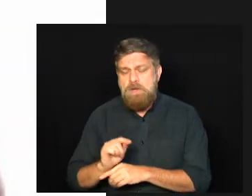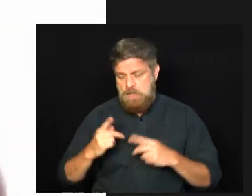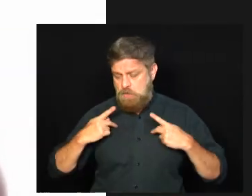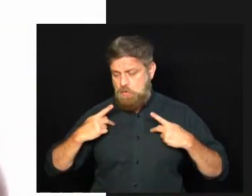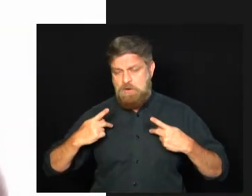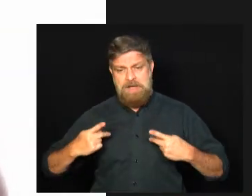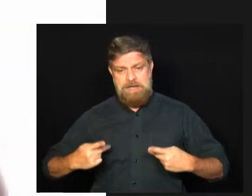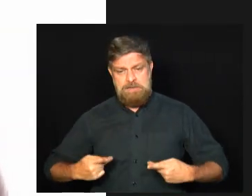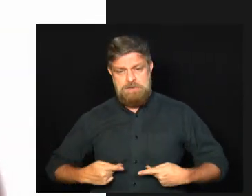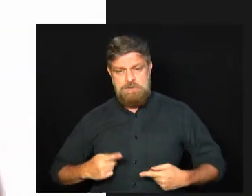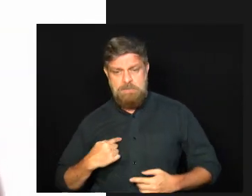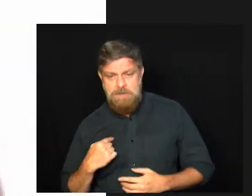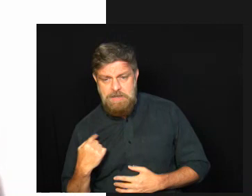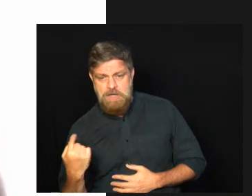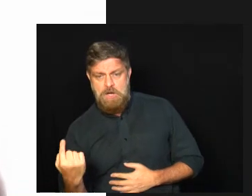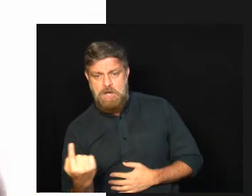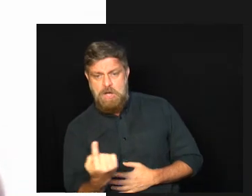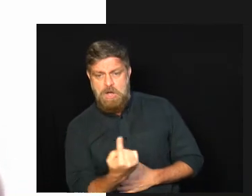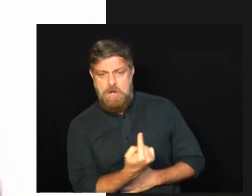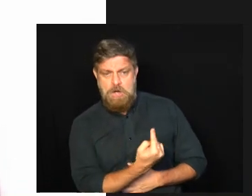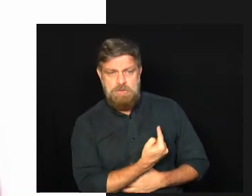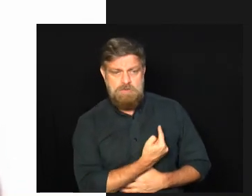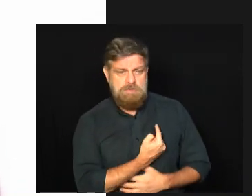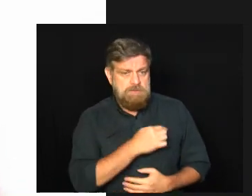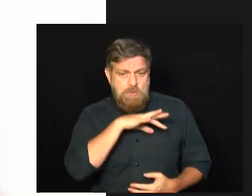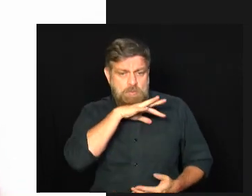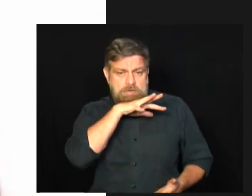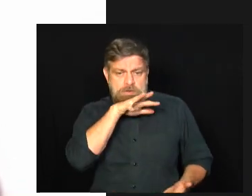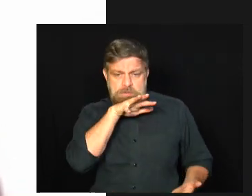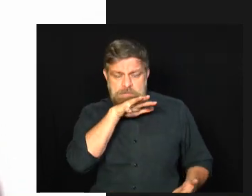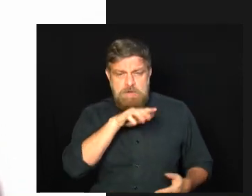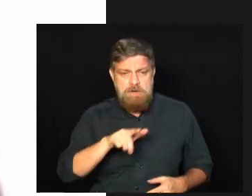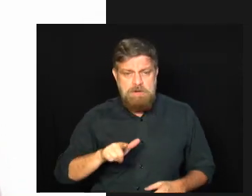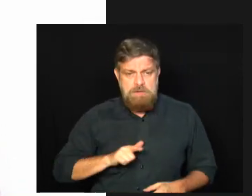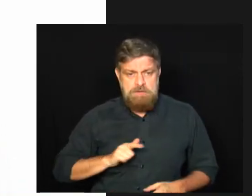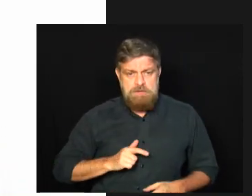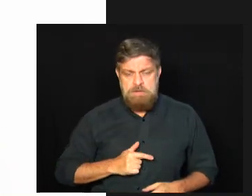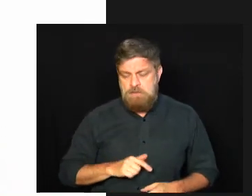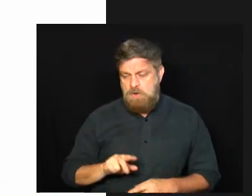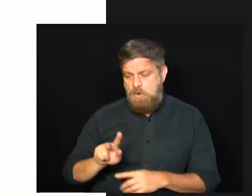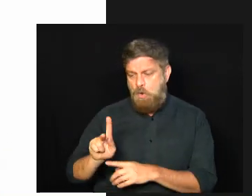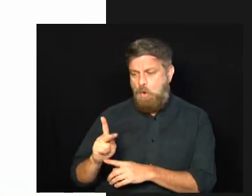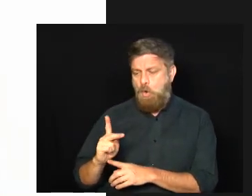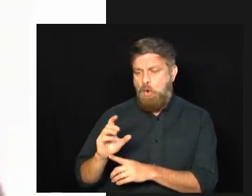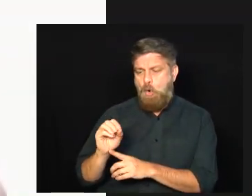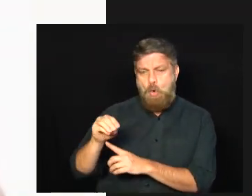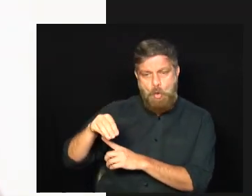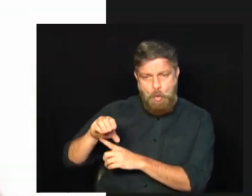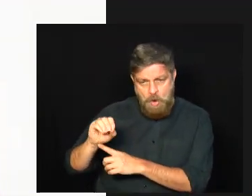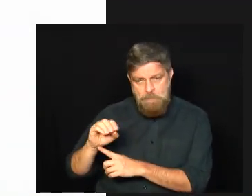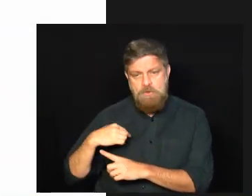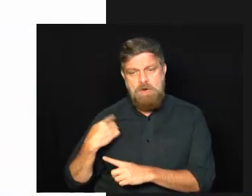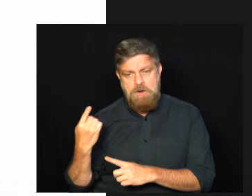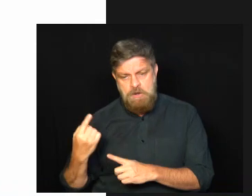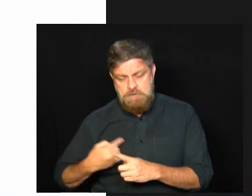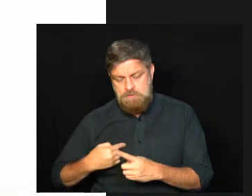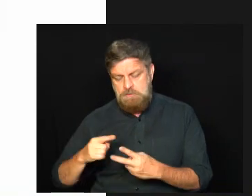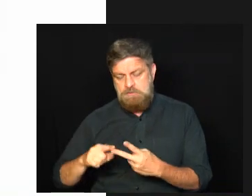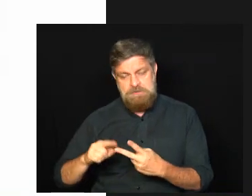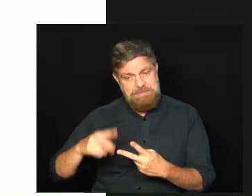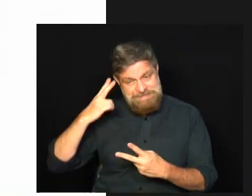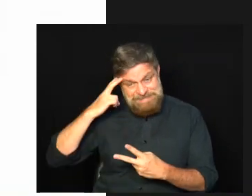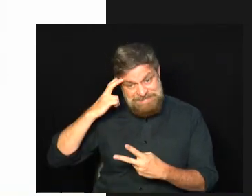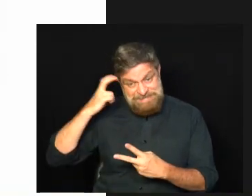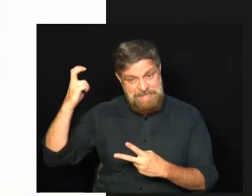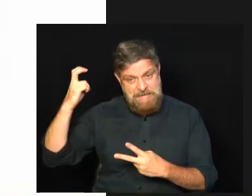humano, nós somos uma espécie, né, do gênero Homo, somos uma espécie sapiens, que